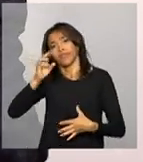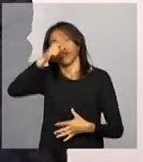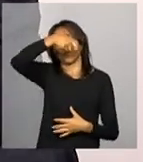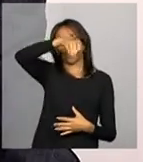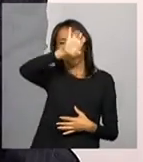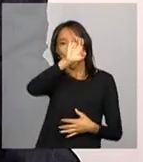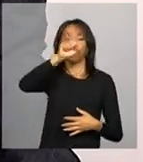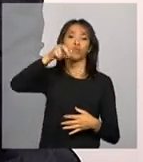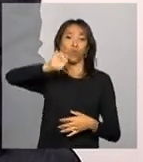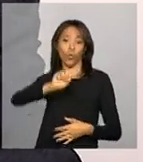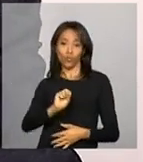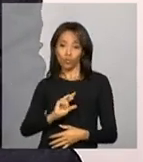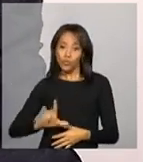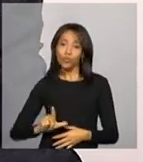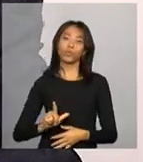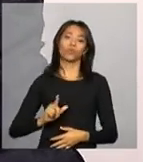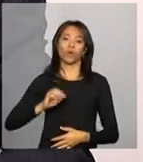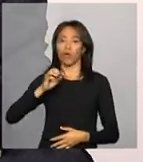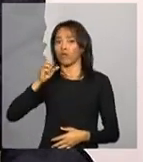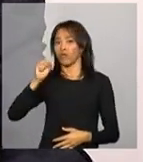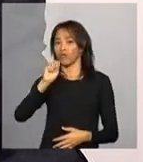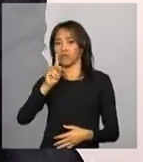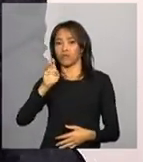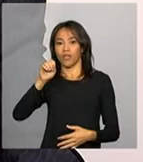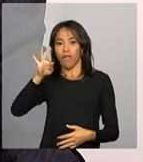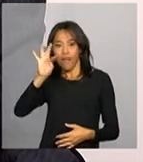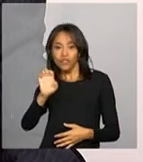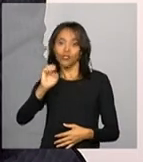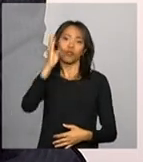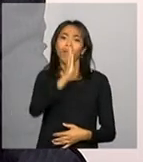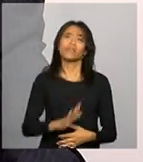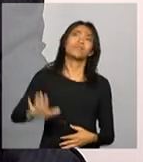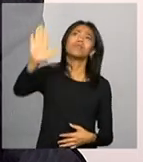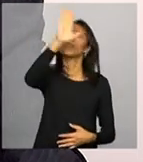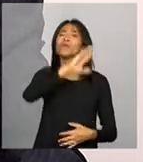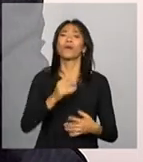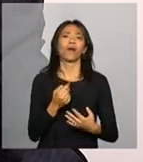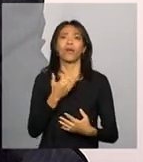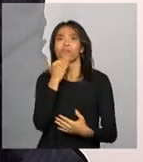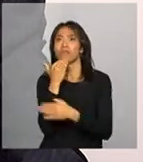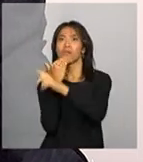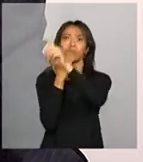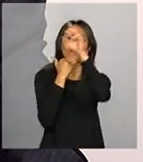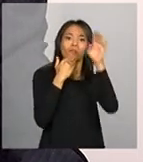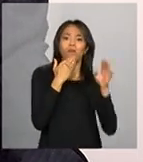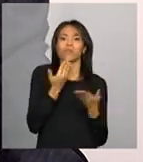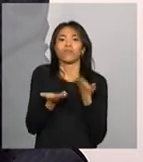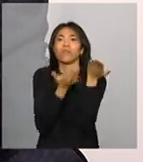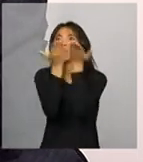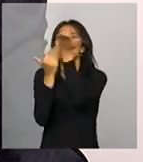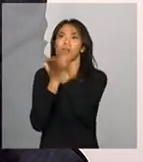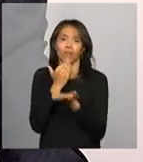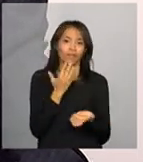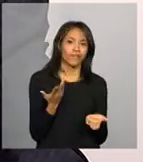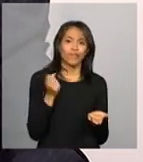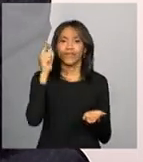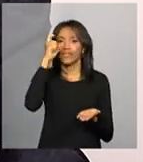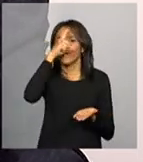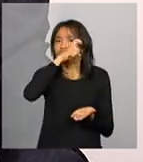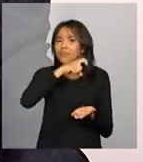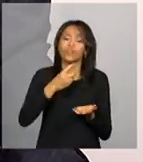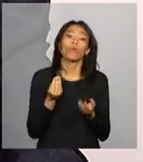norte do sul e do sudeste onde as uma discrepância na qualidade do serviço tão grande de forma que vem prejudicar o atendimento